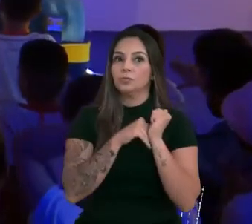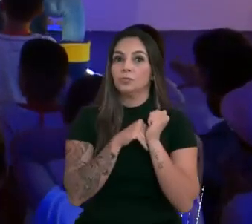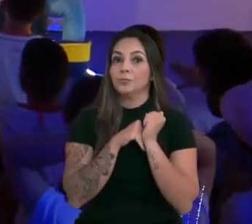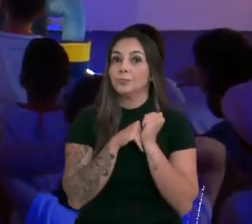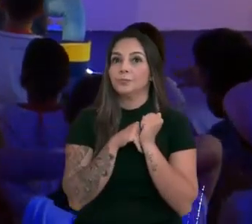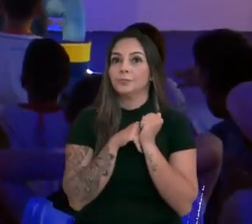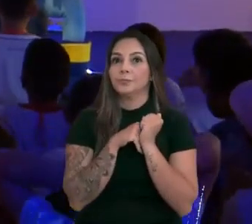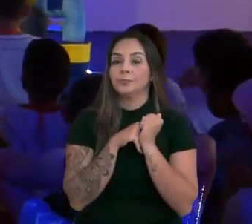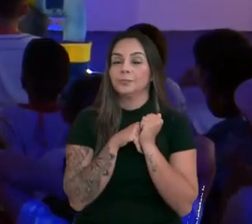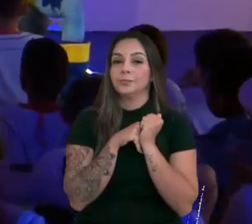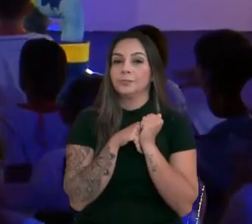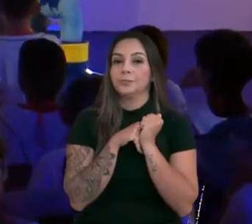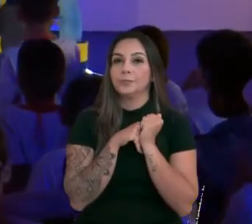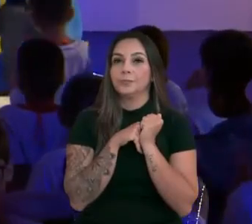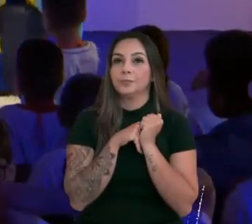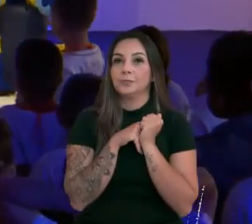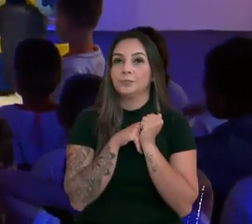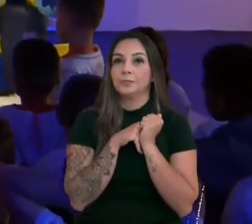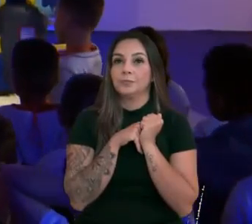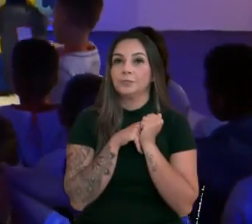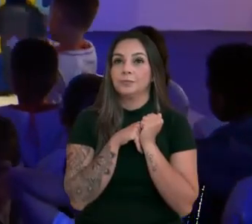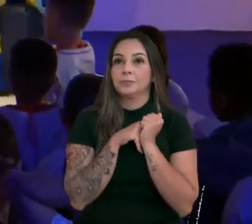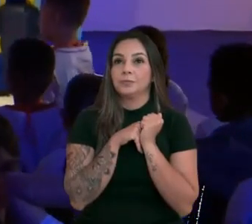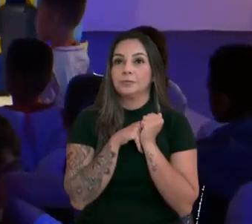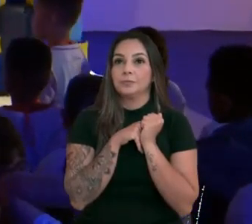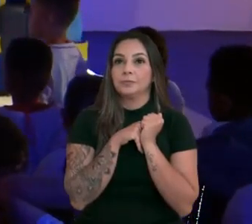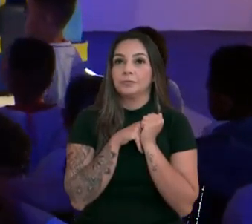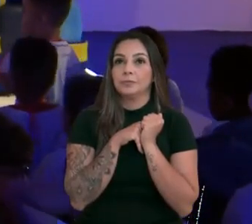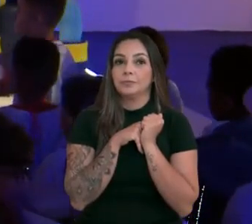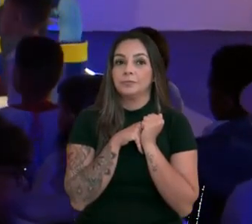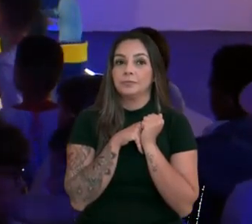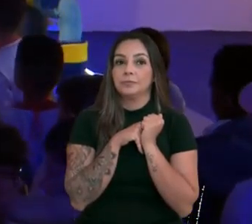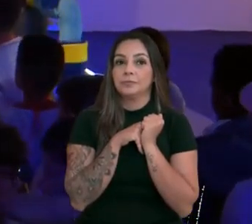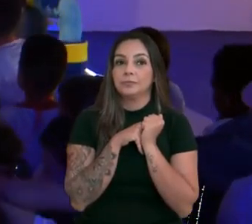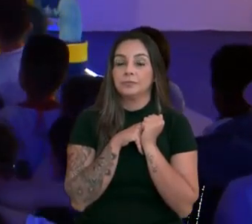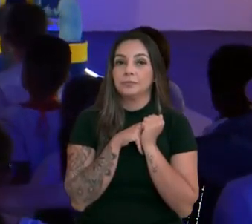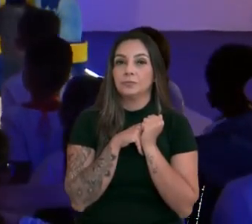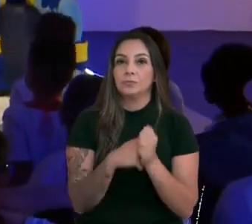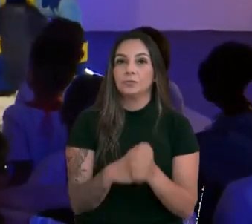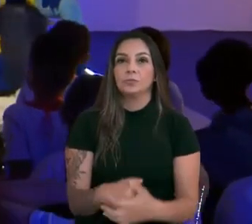pam. Vou contar para vocês.